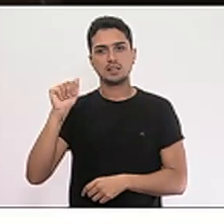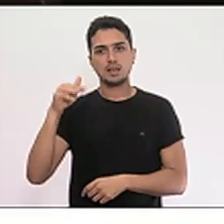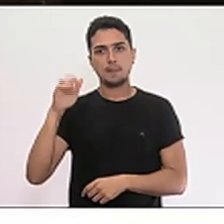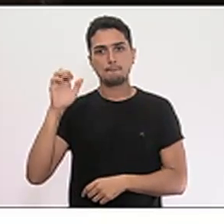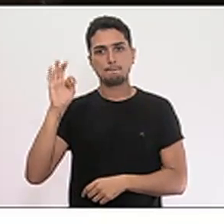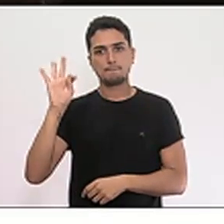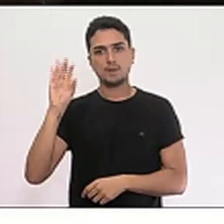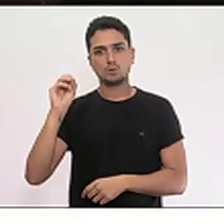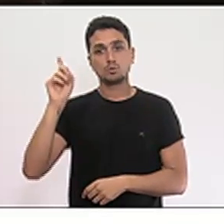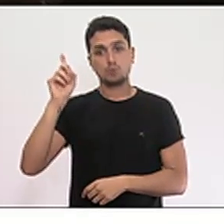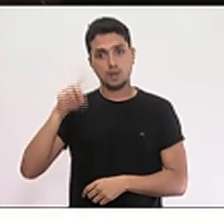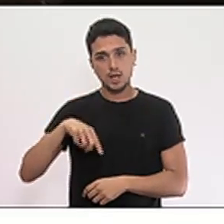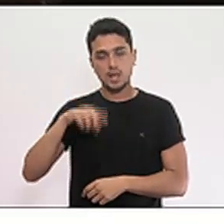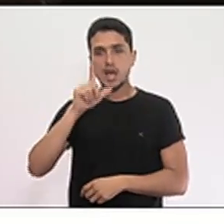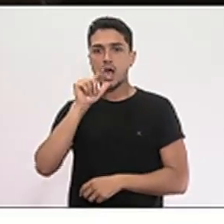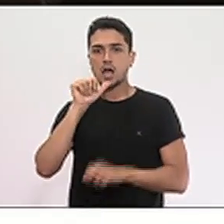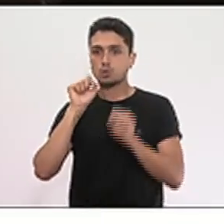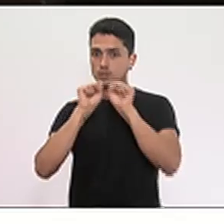sem retorno.